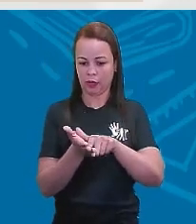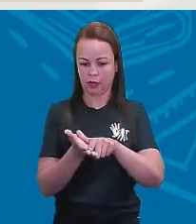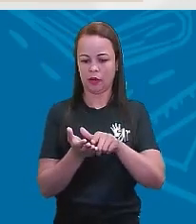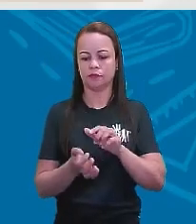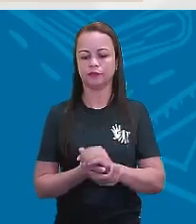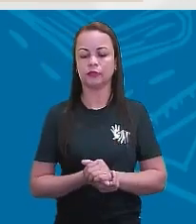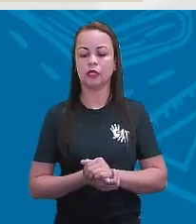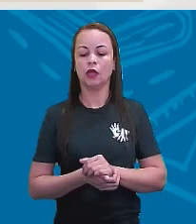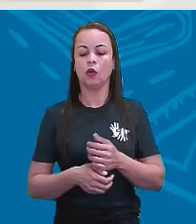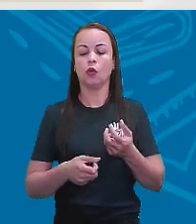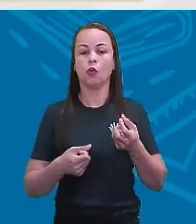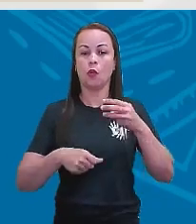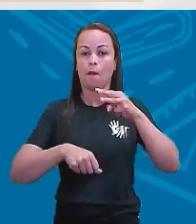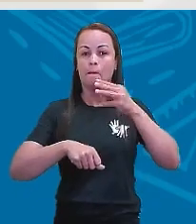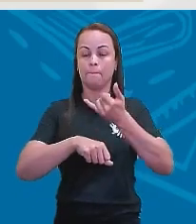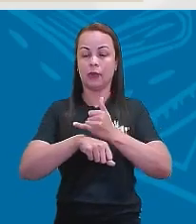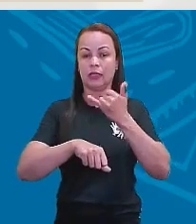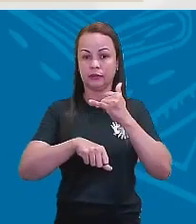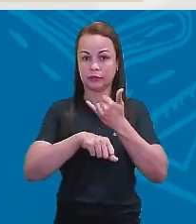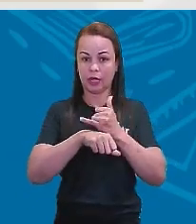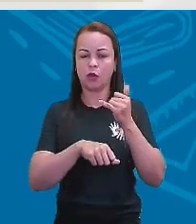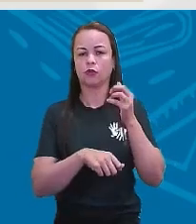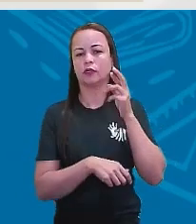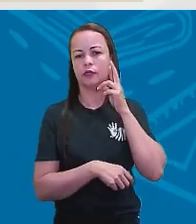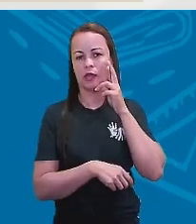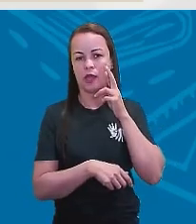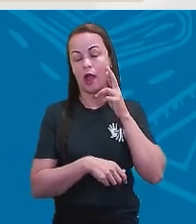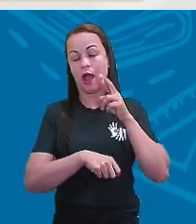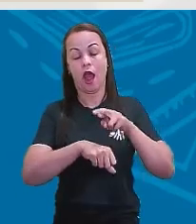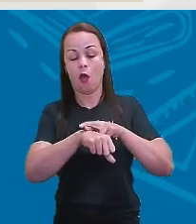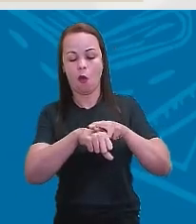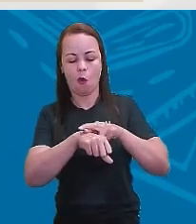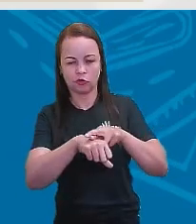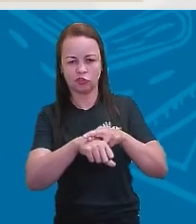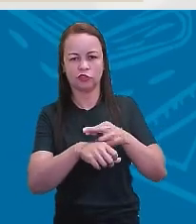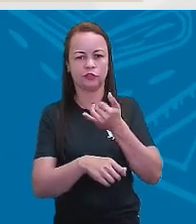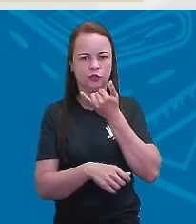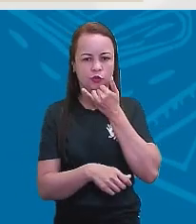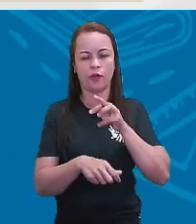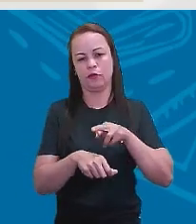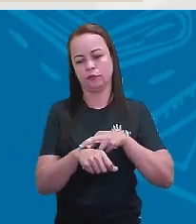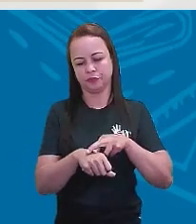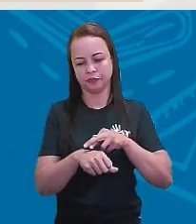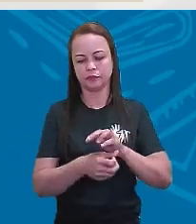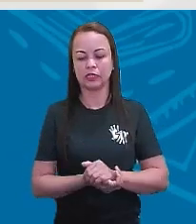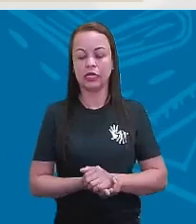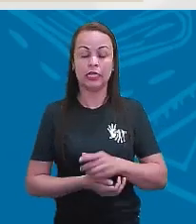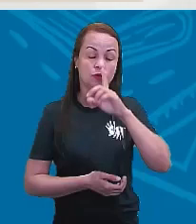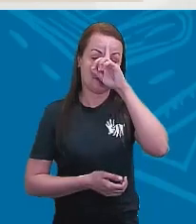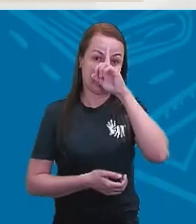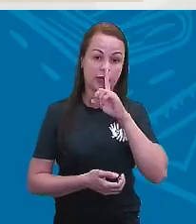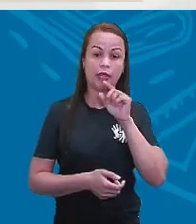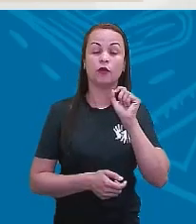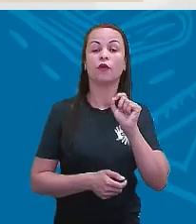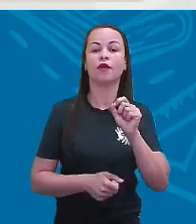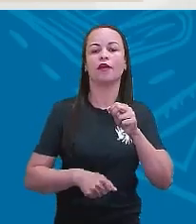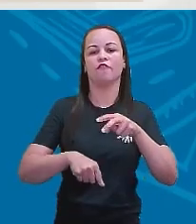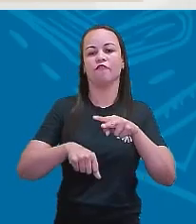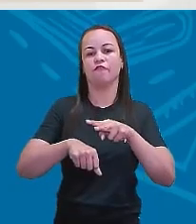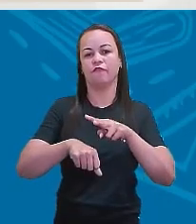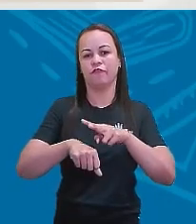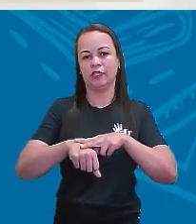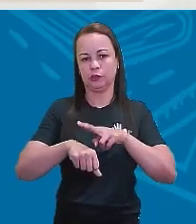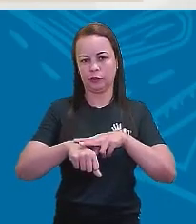O metal, que é a roxa lilás, e também temos o amarelo, que é o vidro, né? Então,